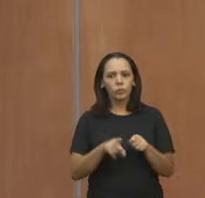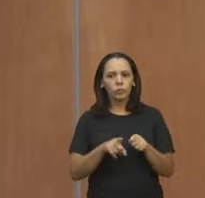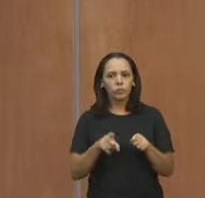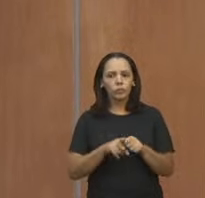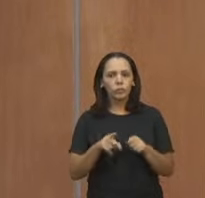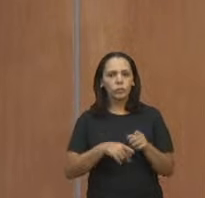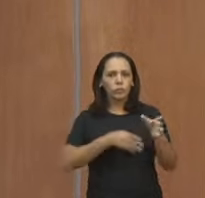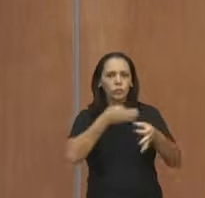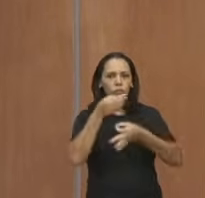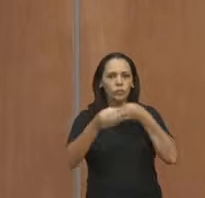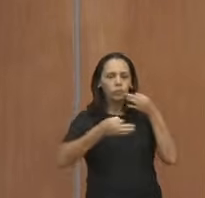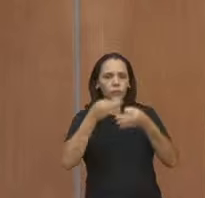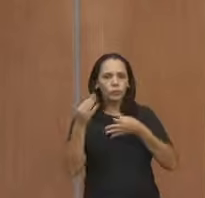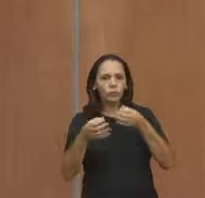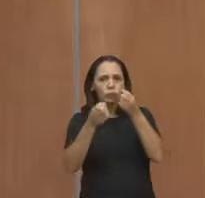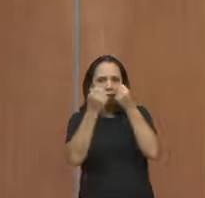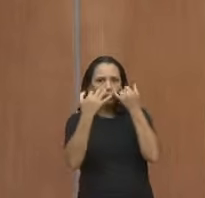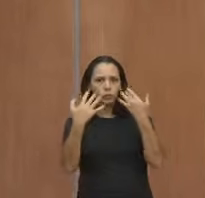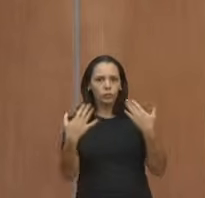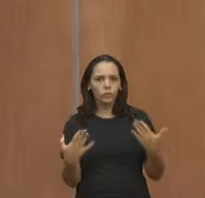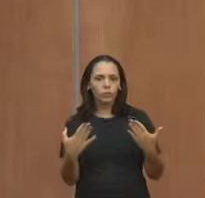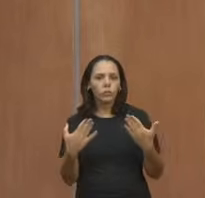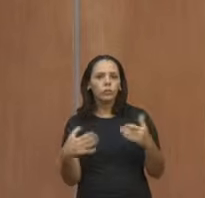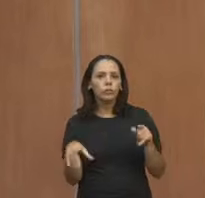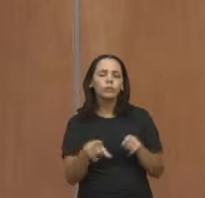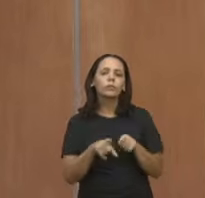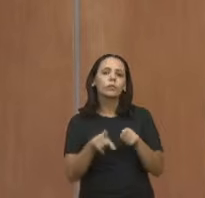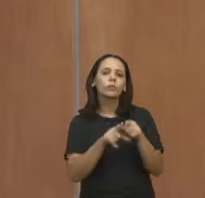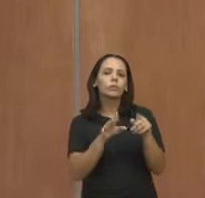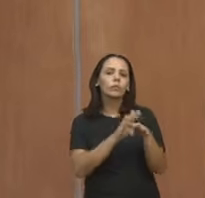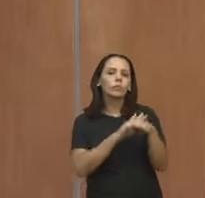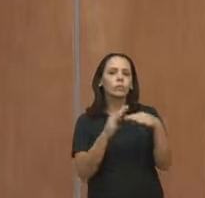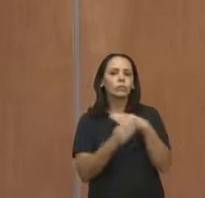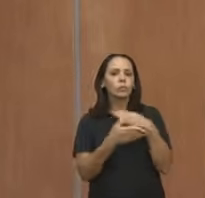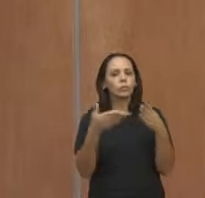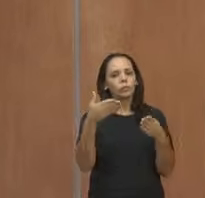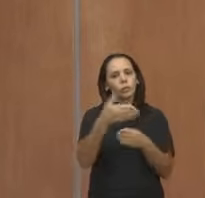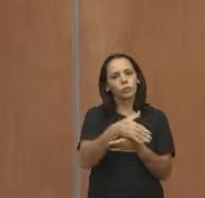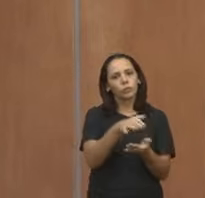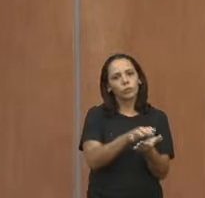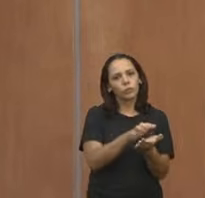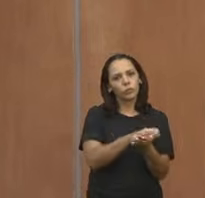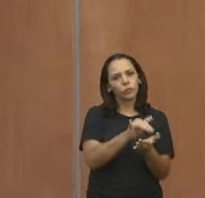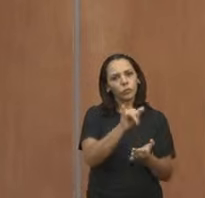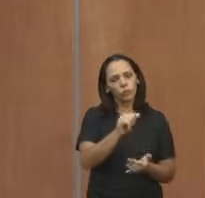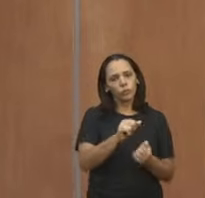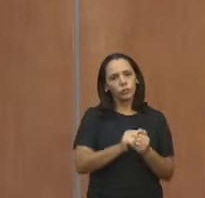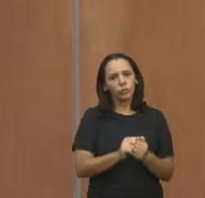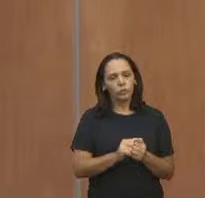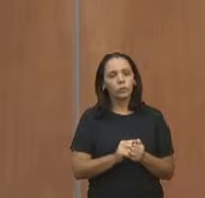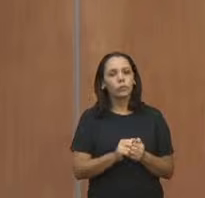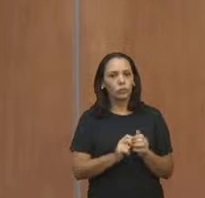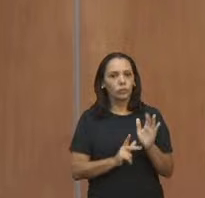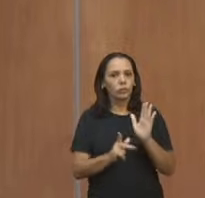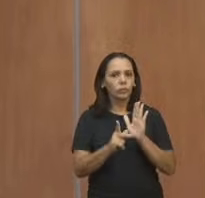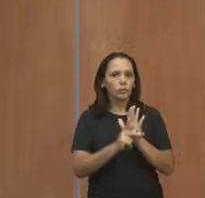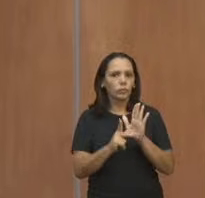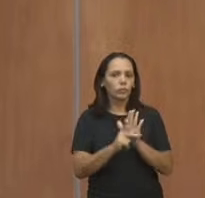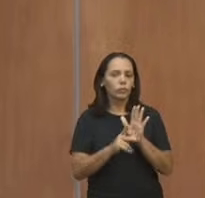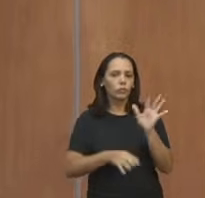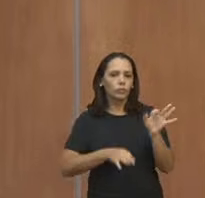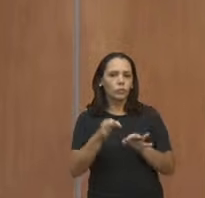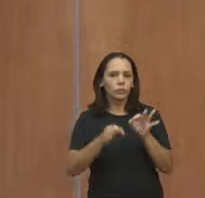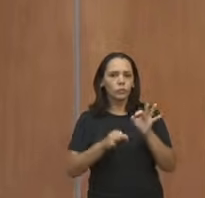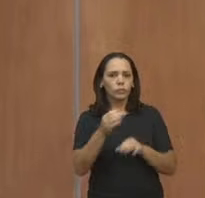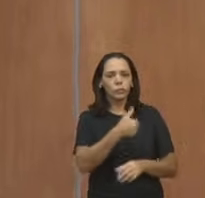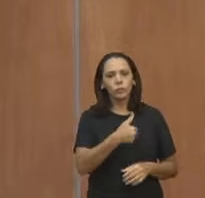audiências públicas do Participa Jacareí. Como eu falei anteriormente, é uma peça que faz parte do plano de governo do